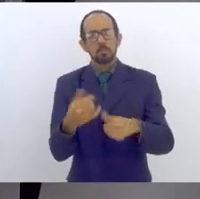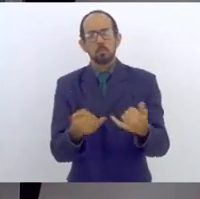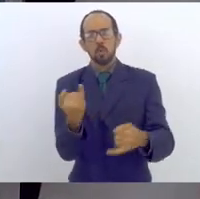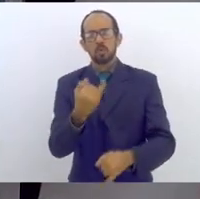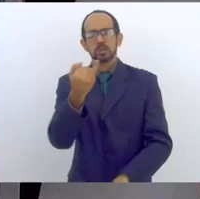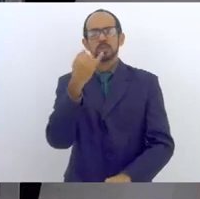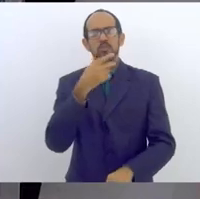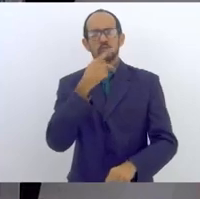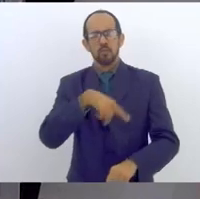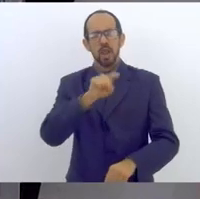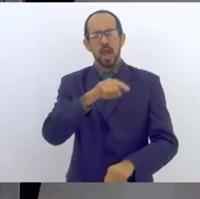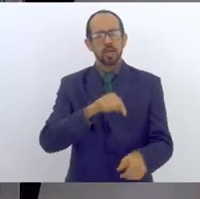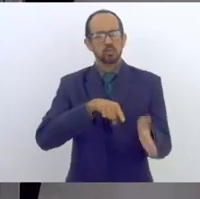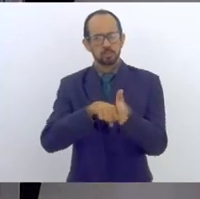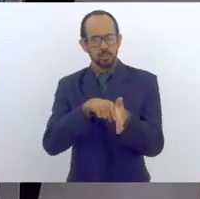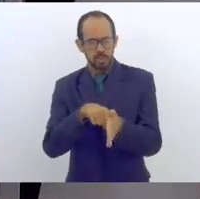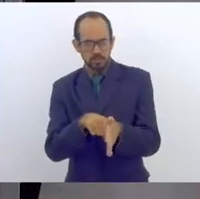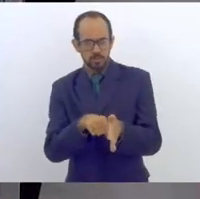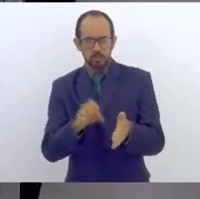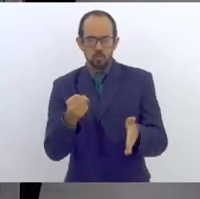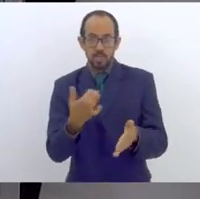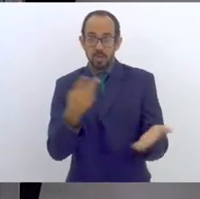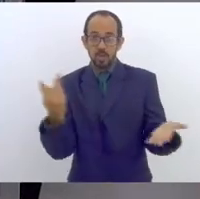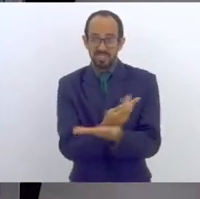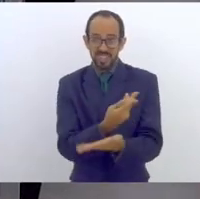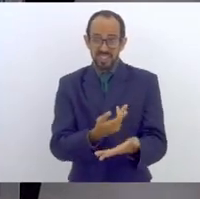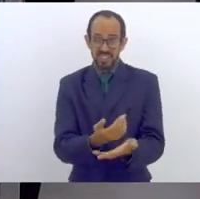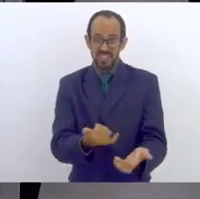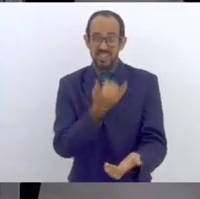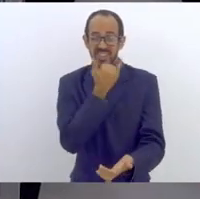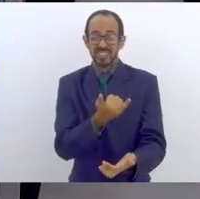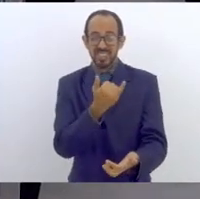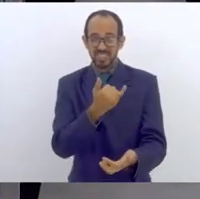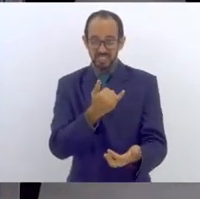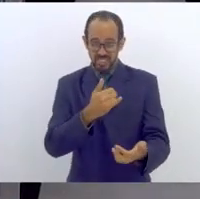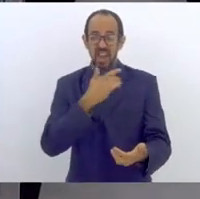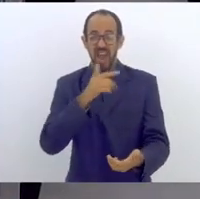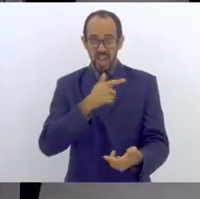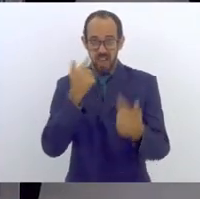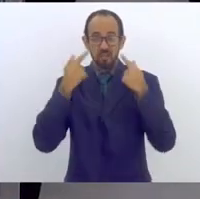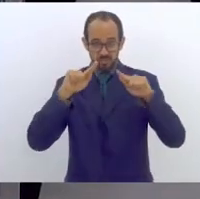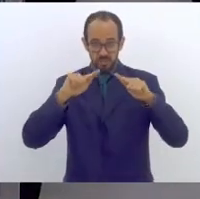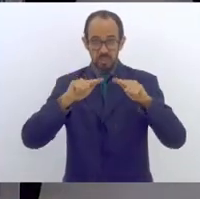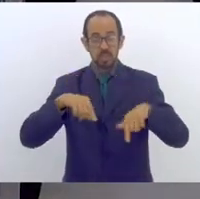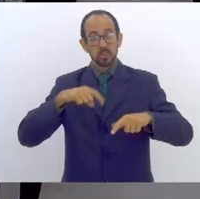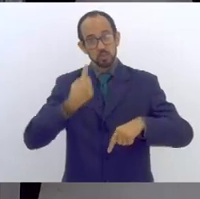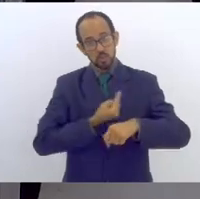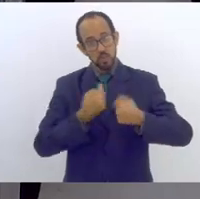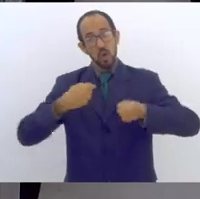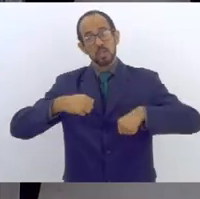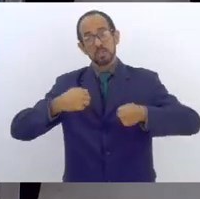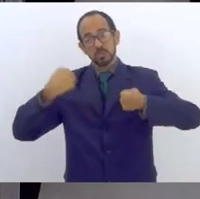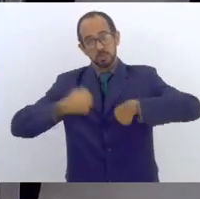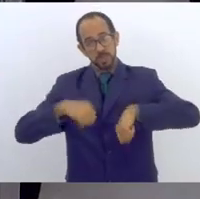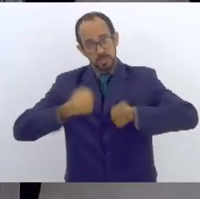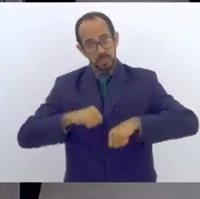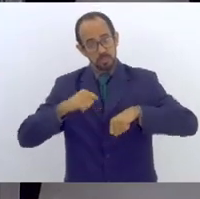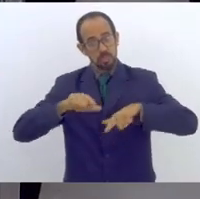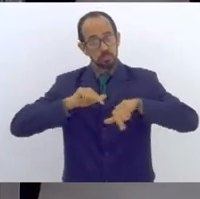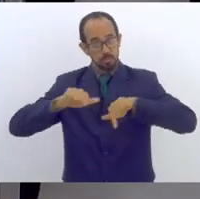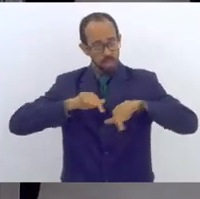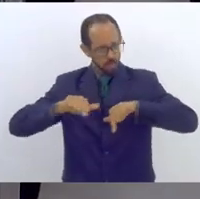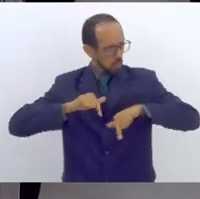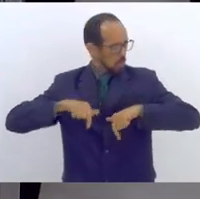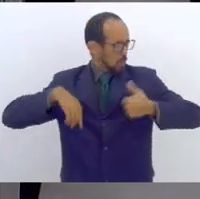do perito papiloscopista nos desastres de massa fomos essenciais na última nas últimas tragédias e faltou efetivo tivemos que